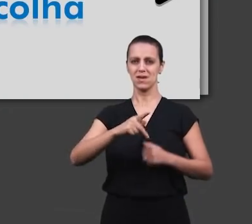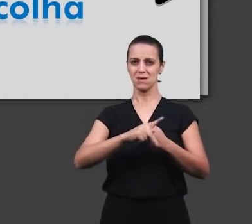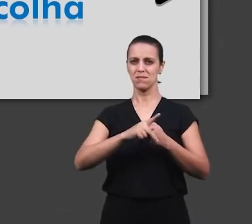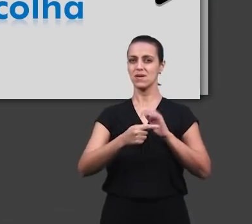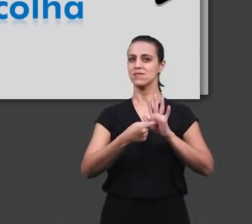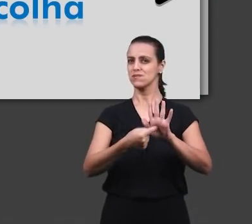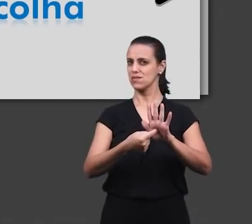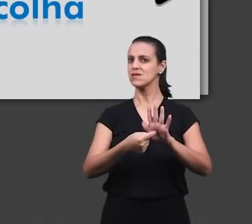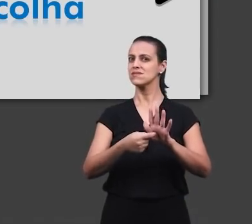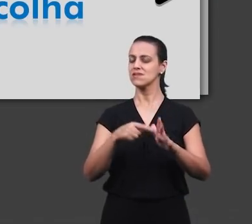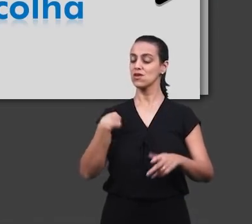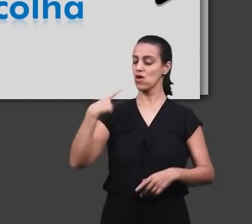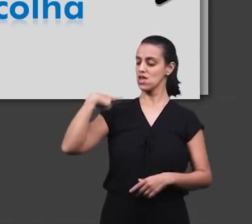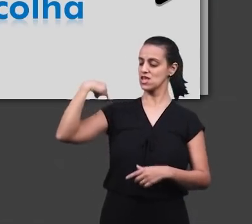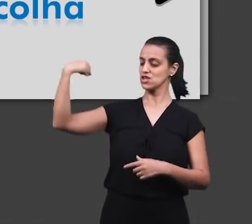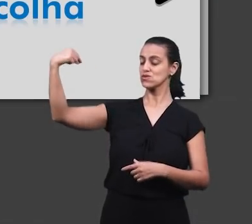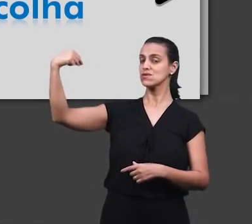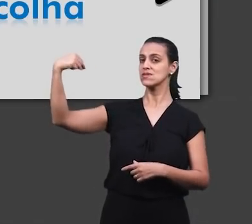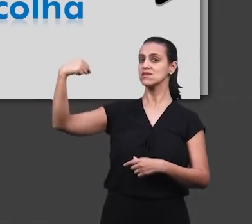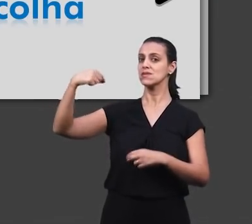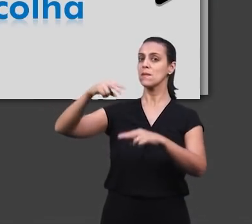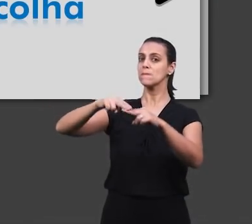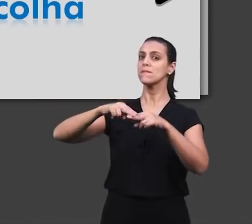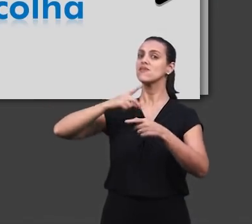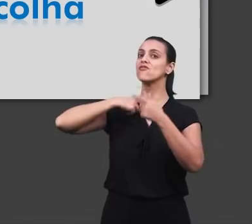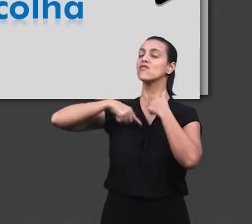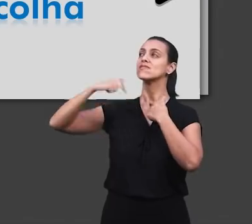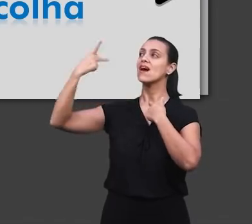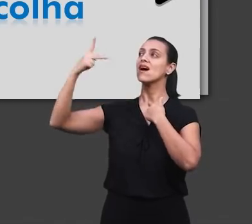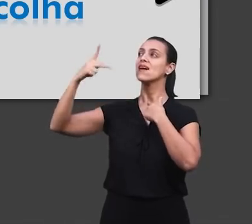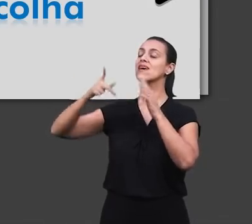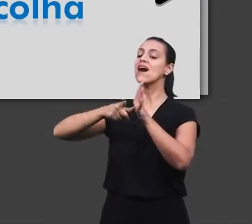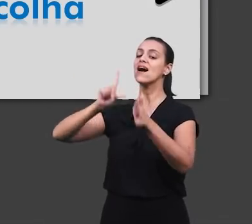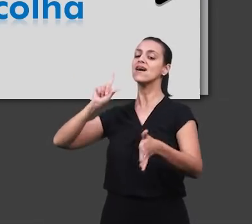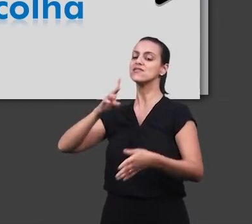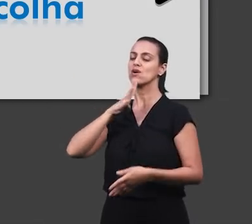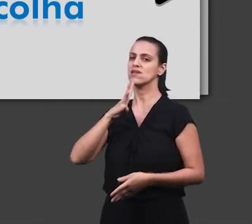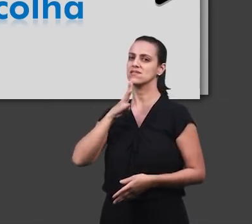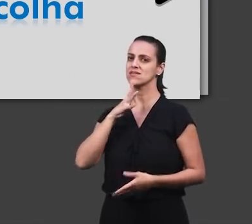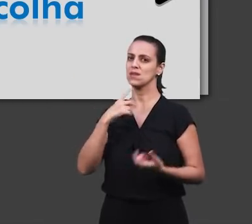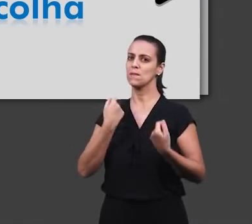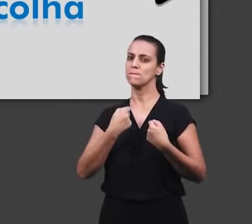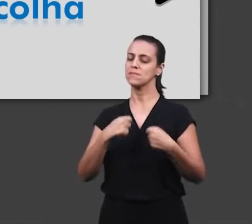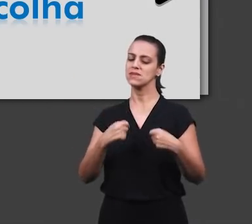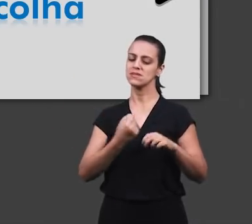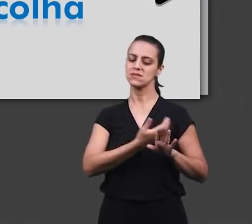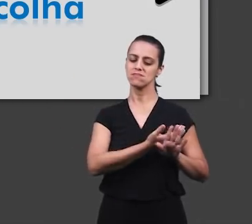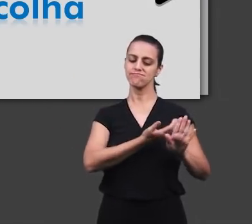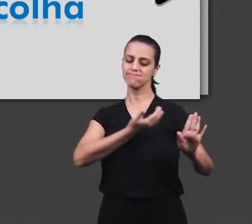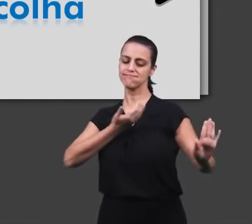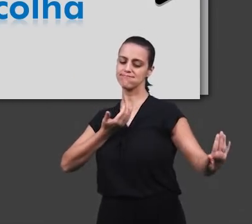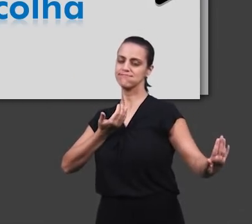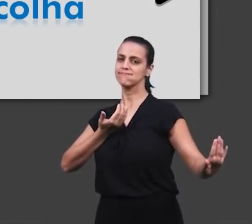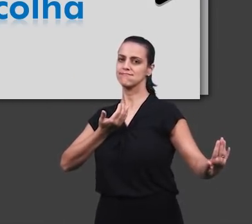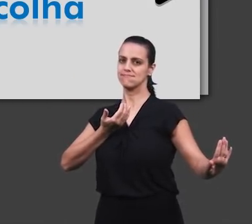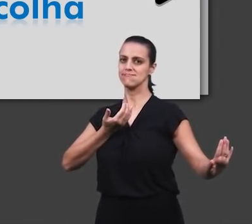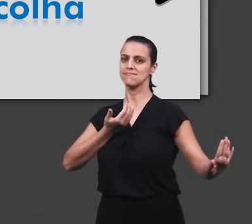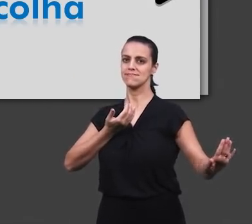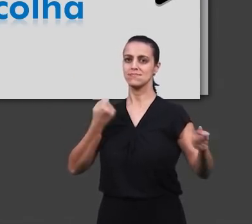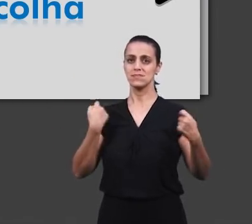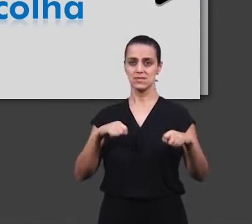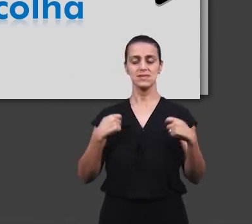a presciência de Deus Pai em santificação do Espírito Santo. Verdade. E